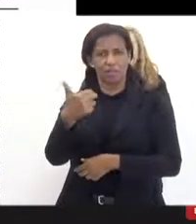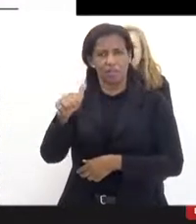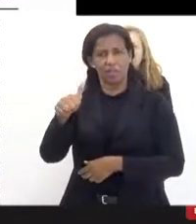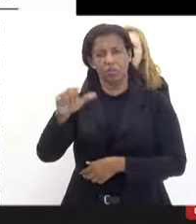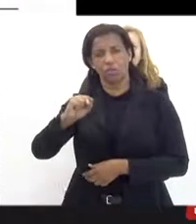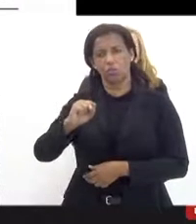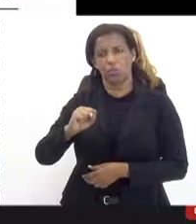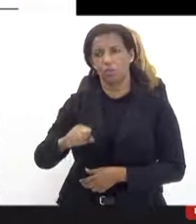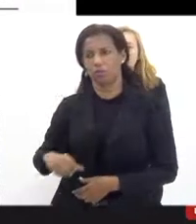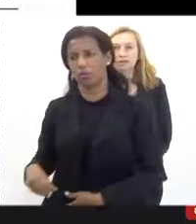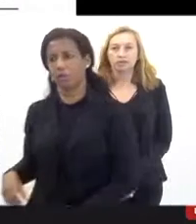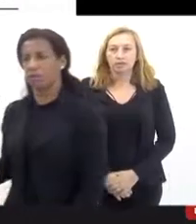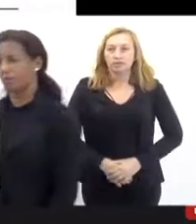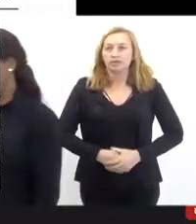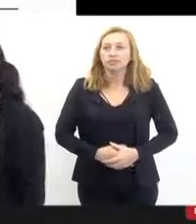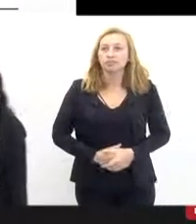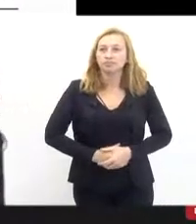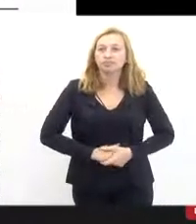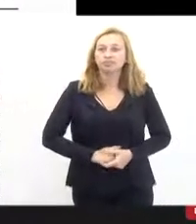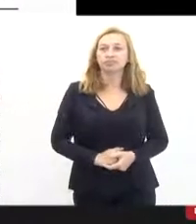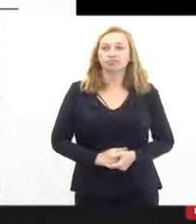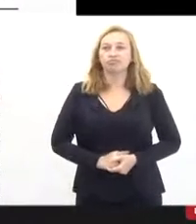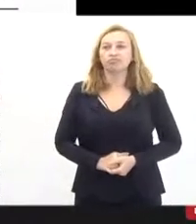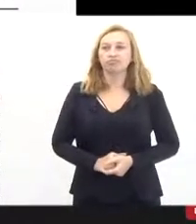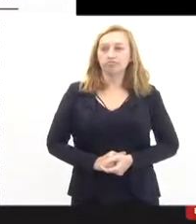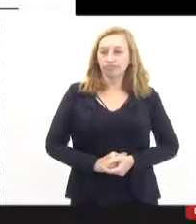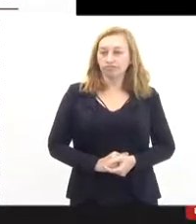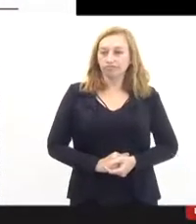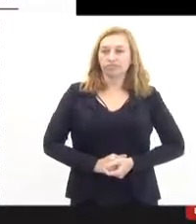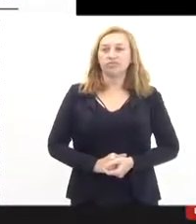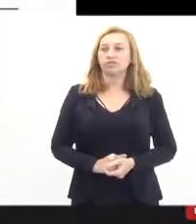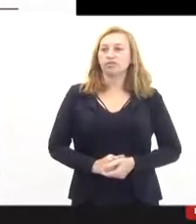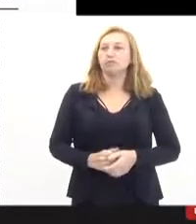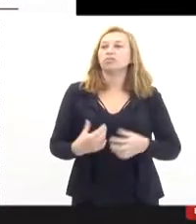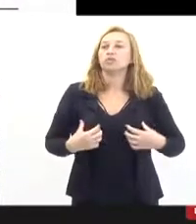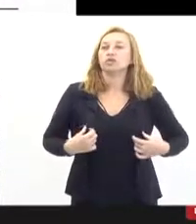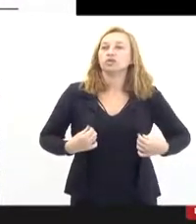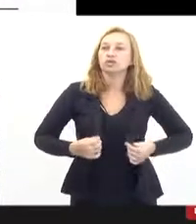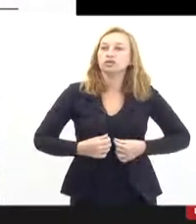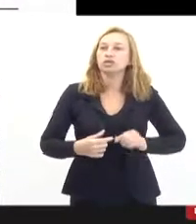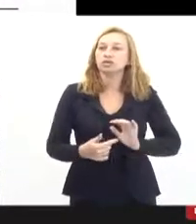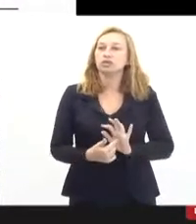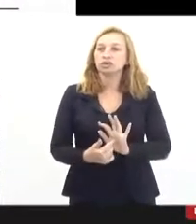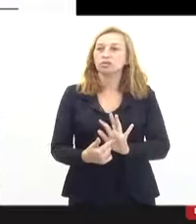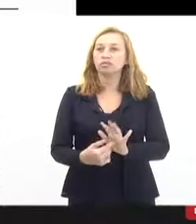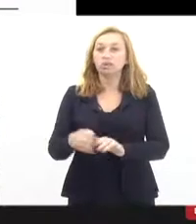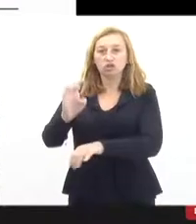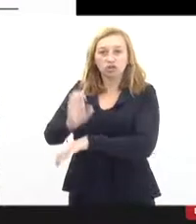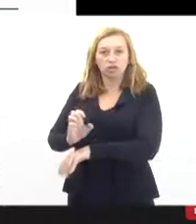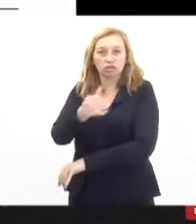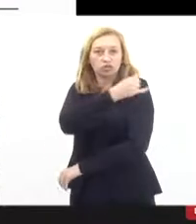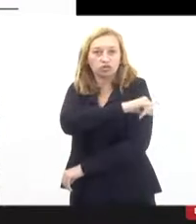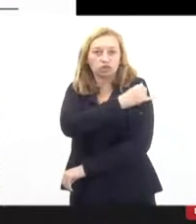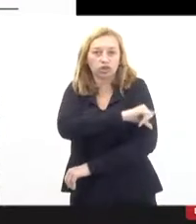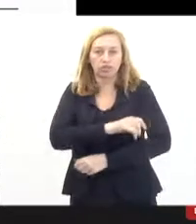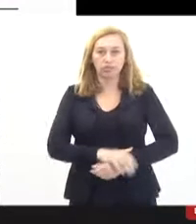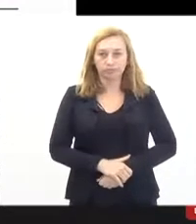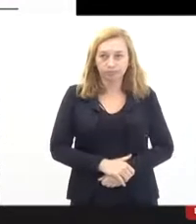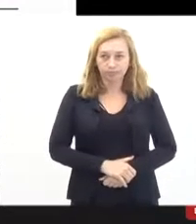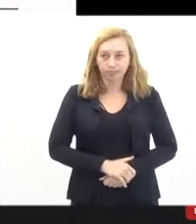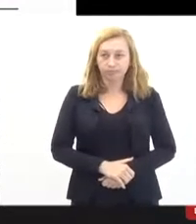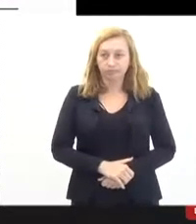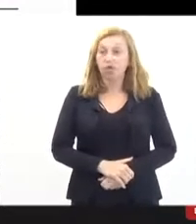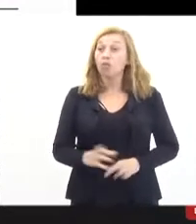118 bilhões de reais, e essa foi a classificação feita pelo Estado do Rio de Janeiro